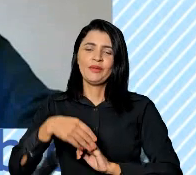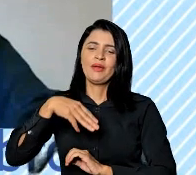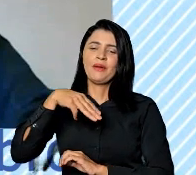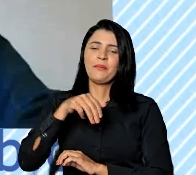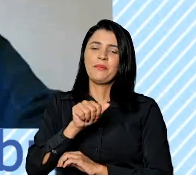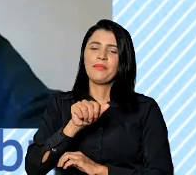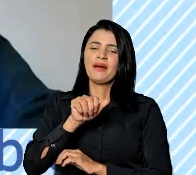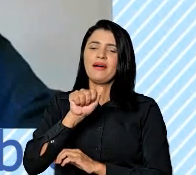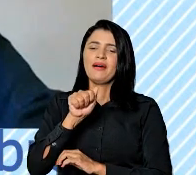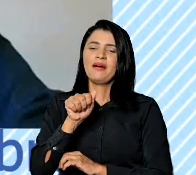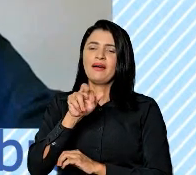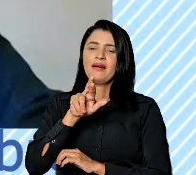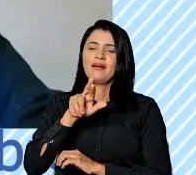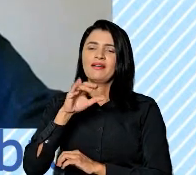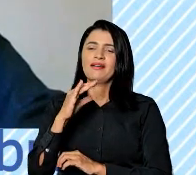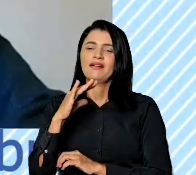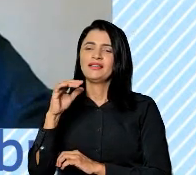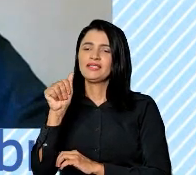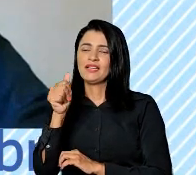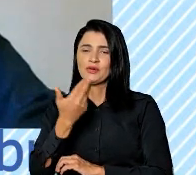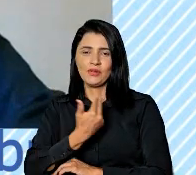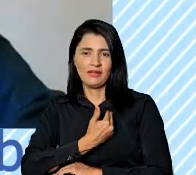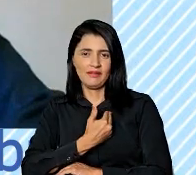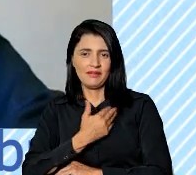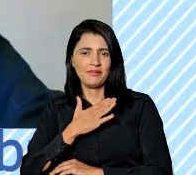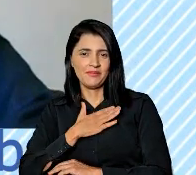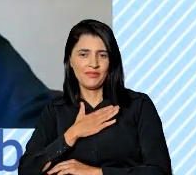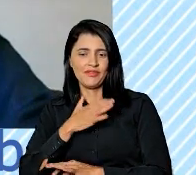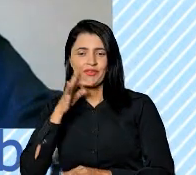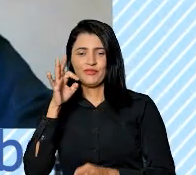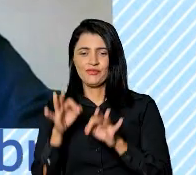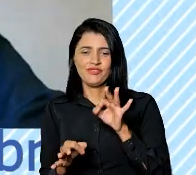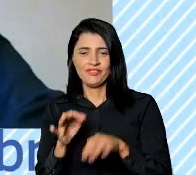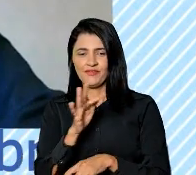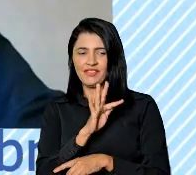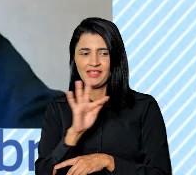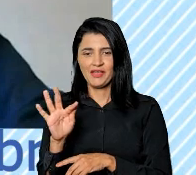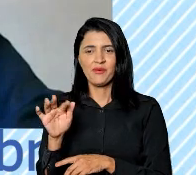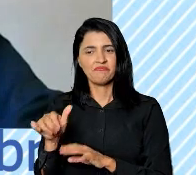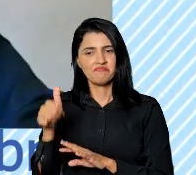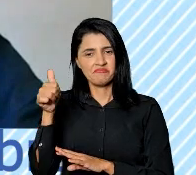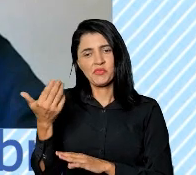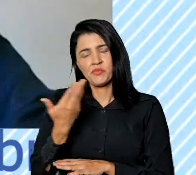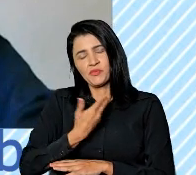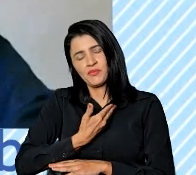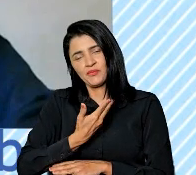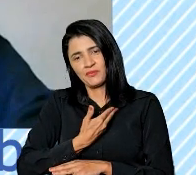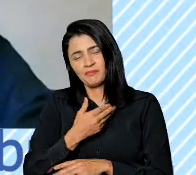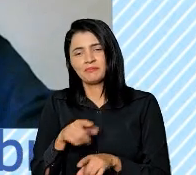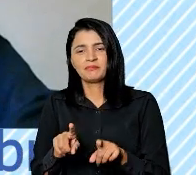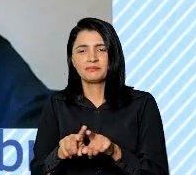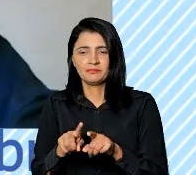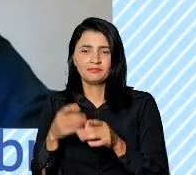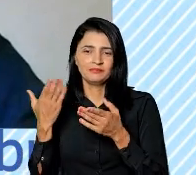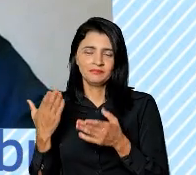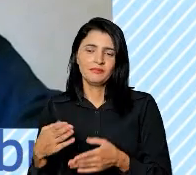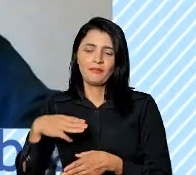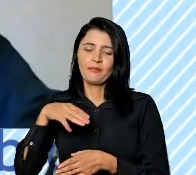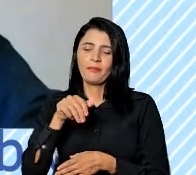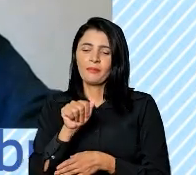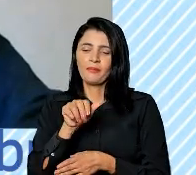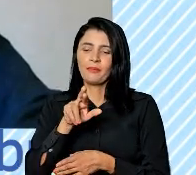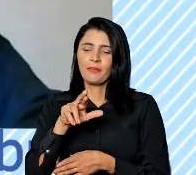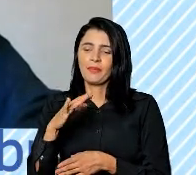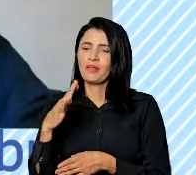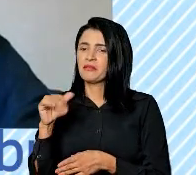é minha colega da Justiça Federal, né? Somos colegas de primeiro grau, eu imagino que também seja a doutora Márcia, é um prazer